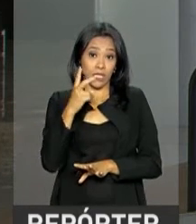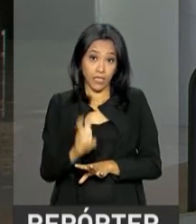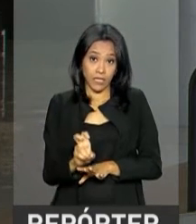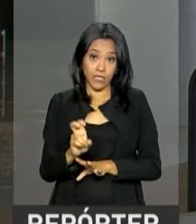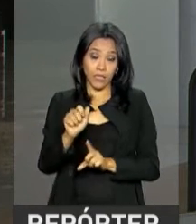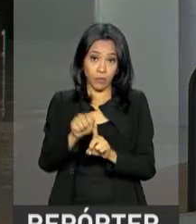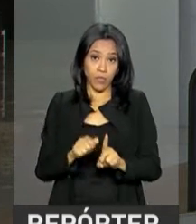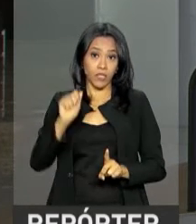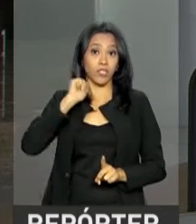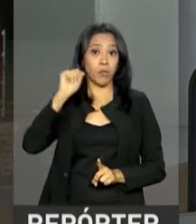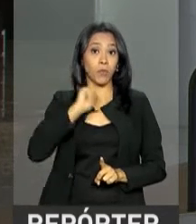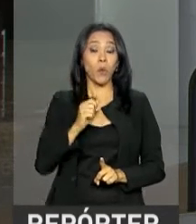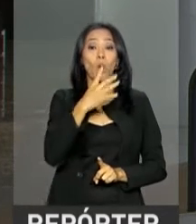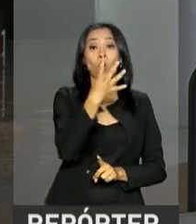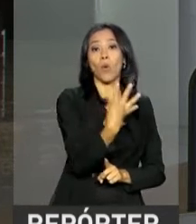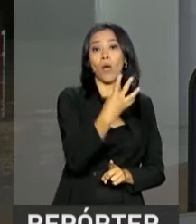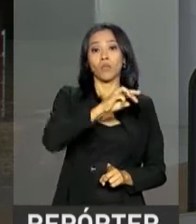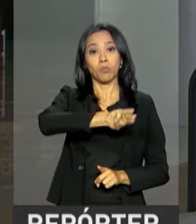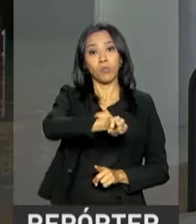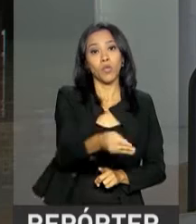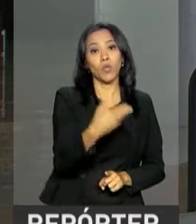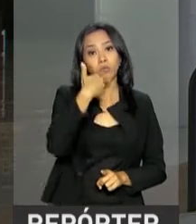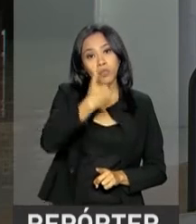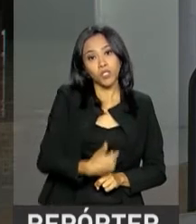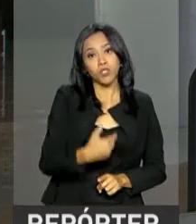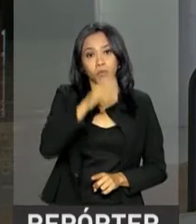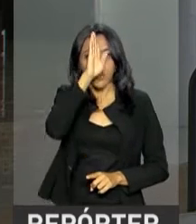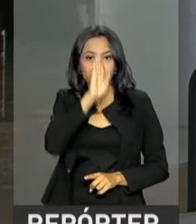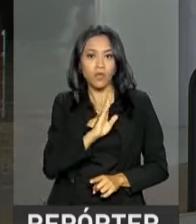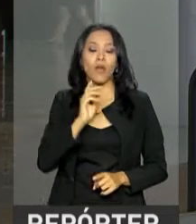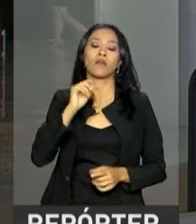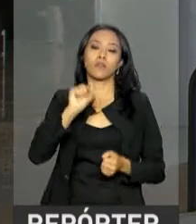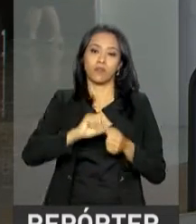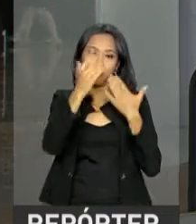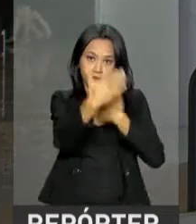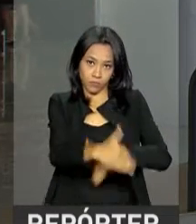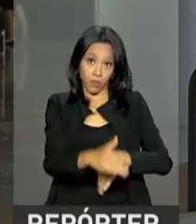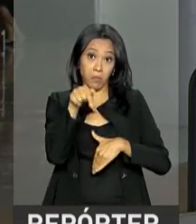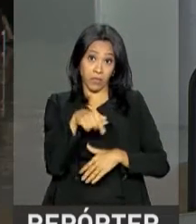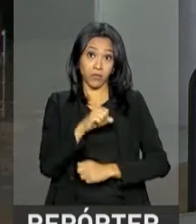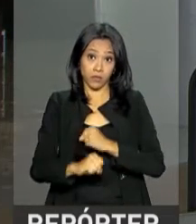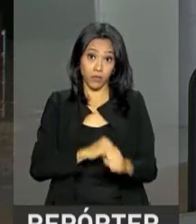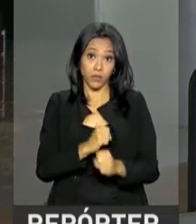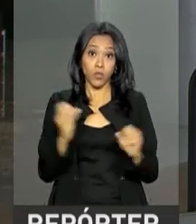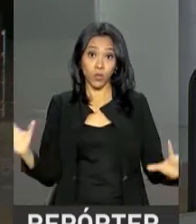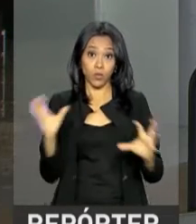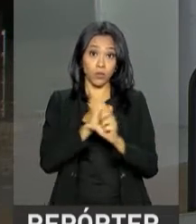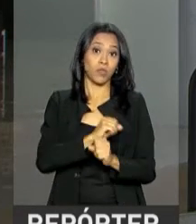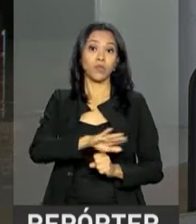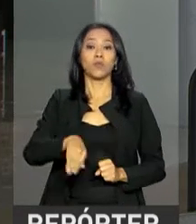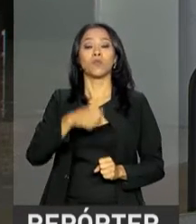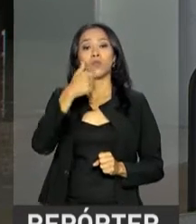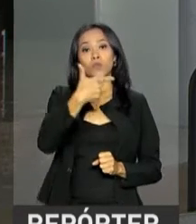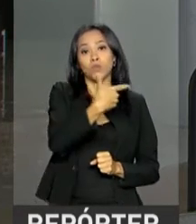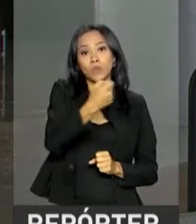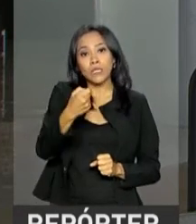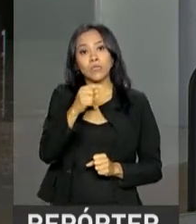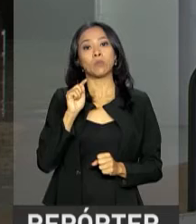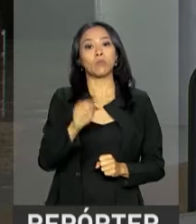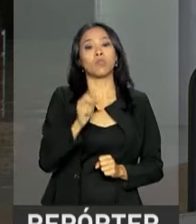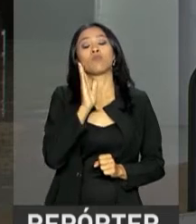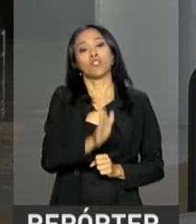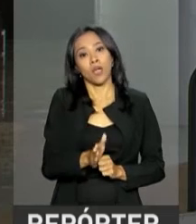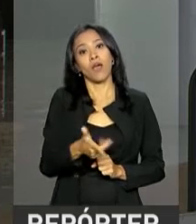4 milhões de estudantes solicitaram a isenção para o exame deste ano desse total cerca de 200 mil já